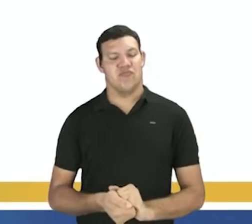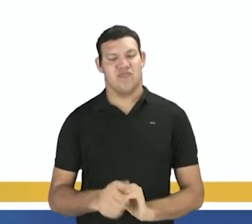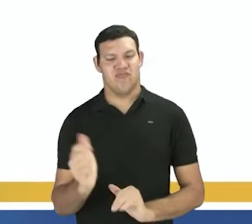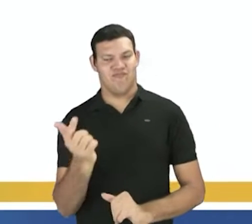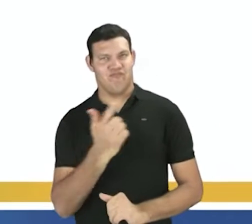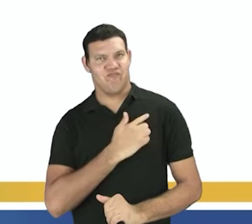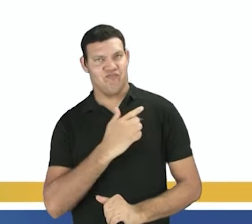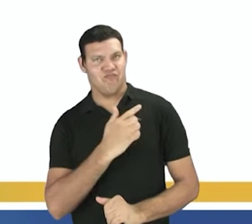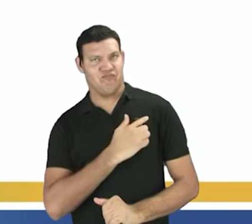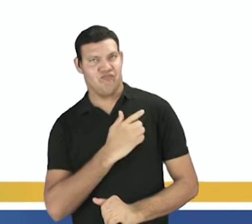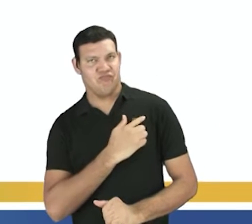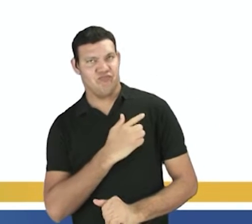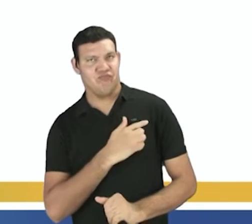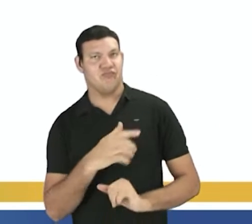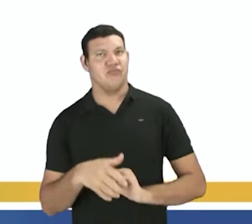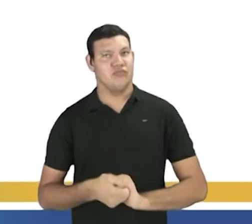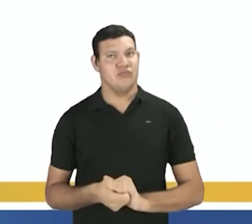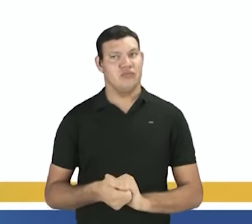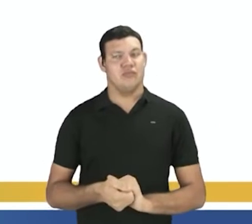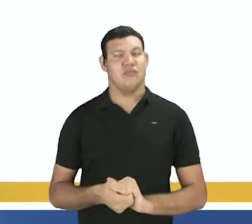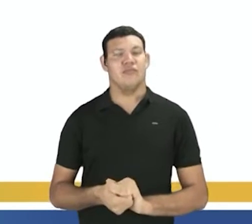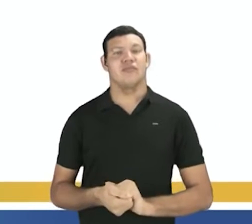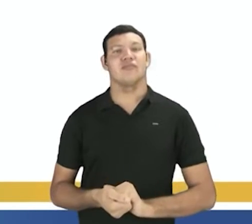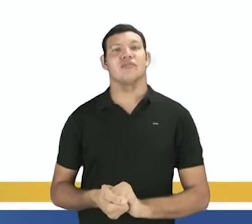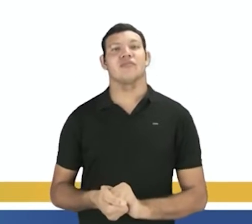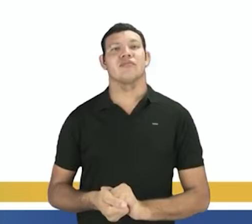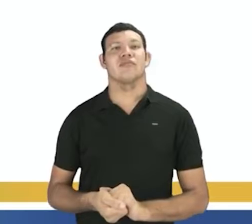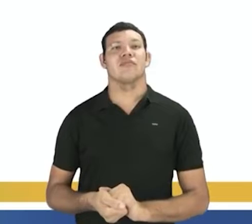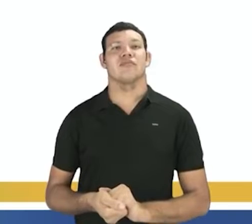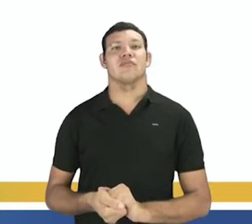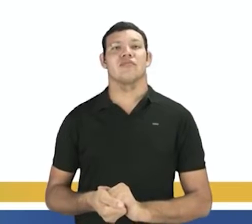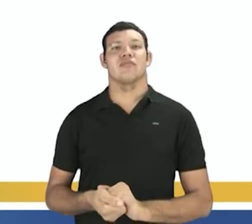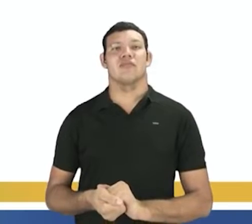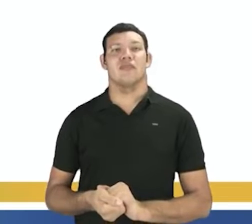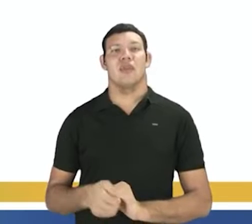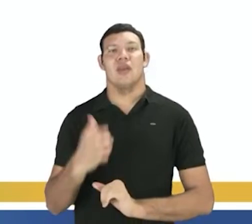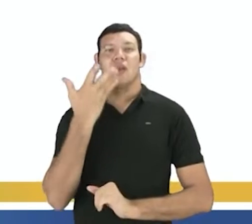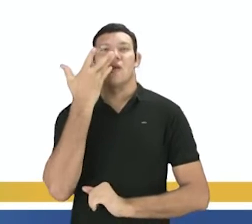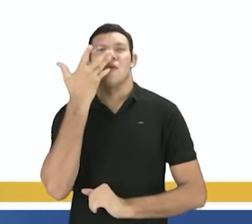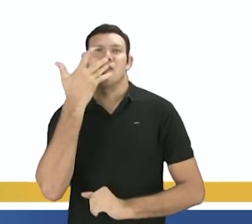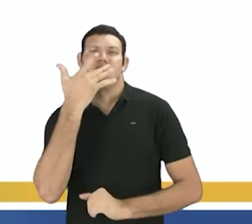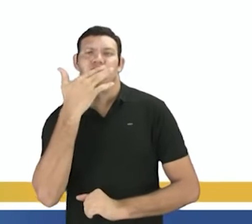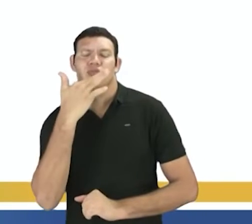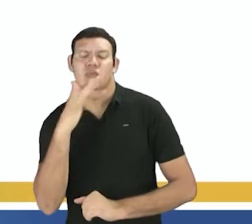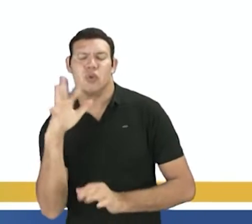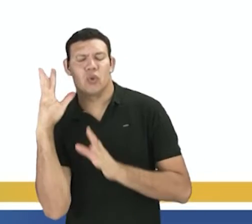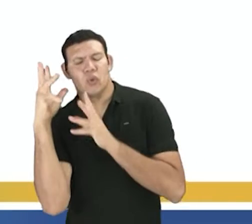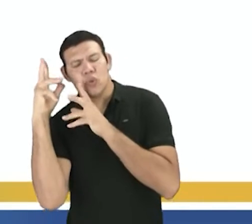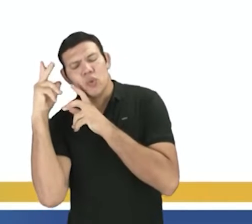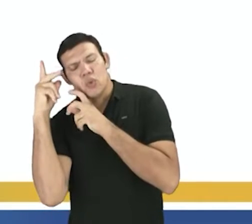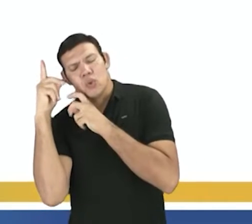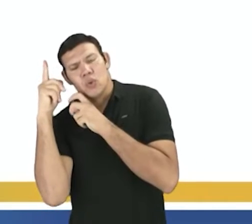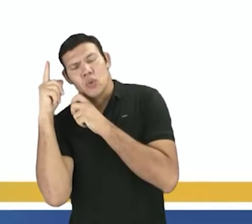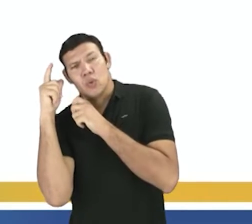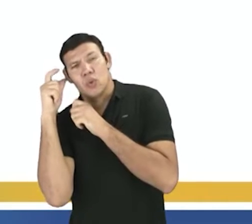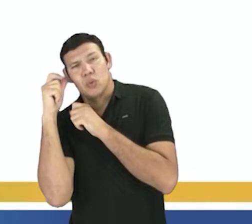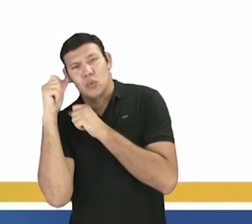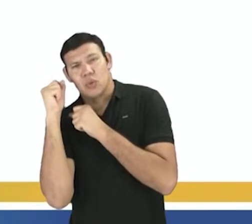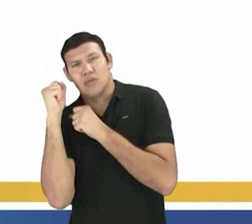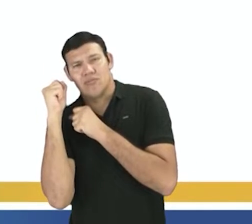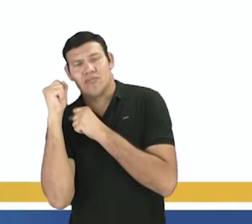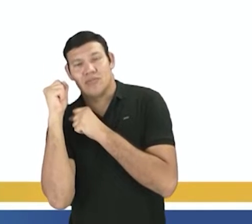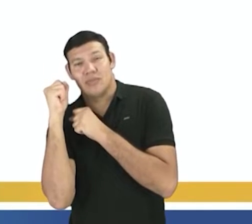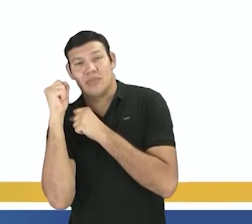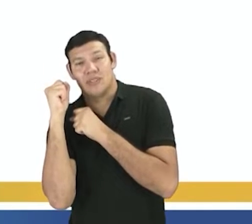locução adjetiva fora da moda. As crianças dormiram mais tarde. O advérbio